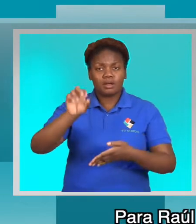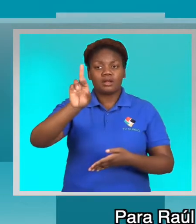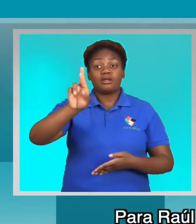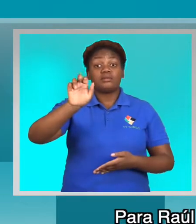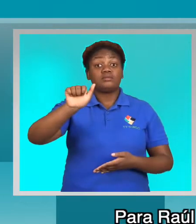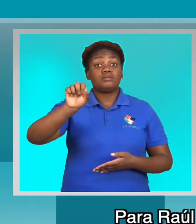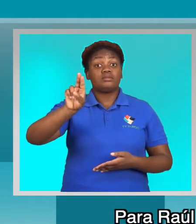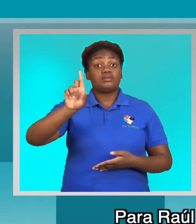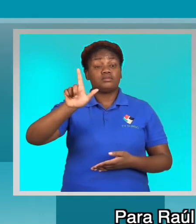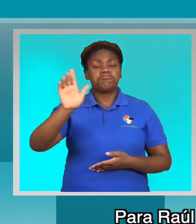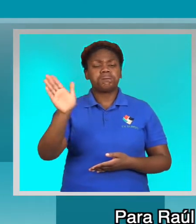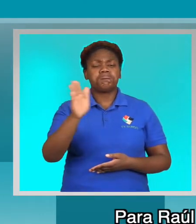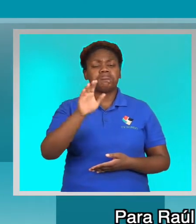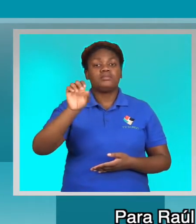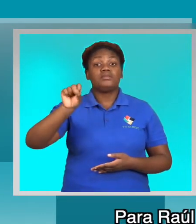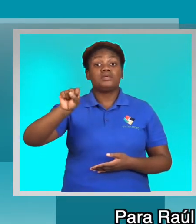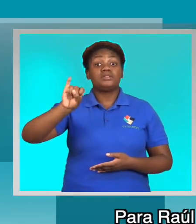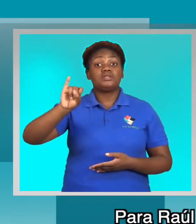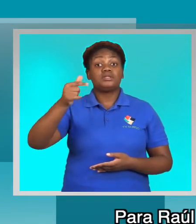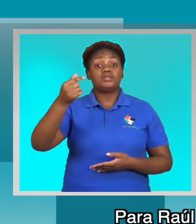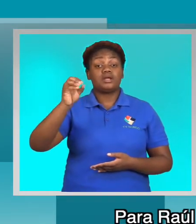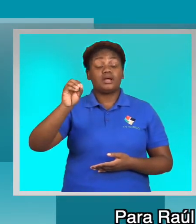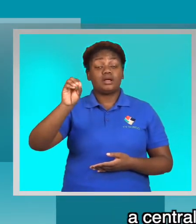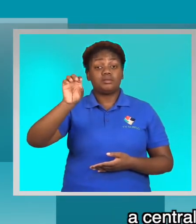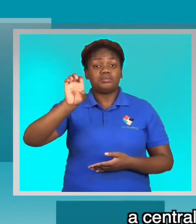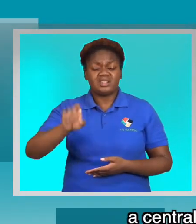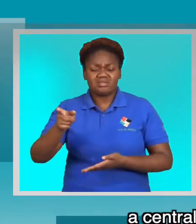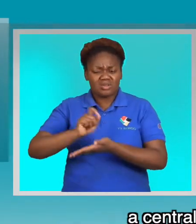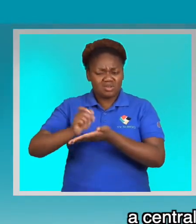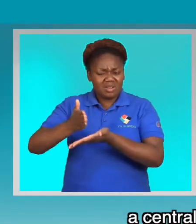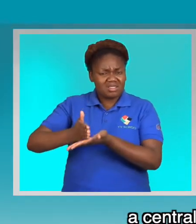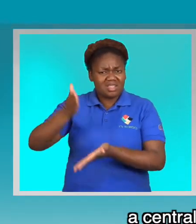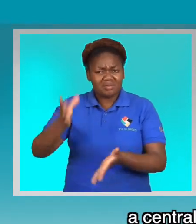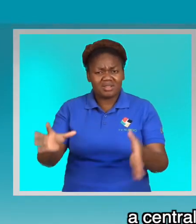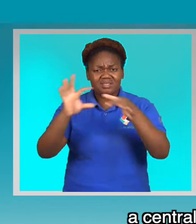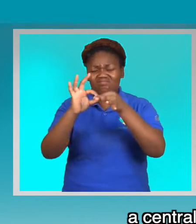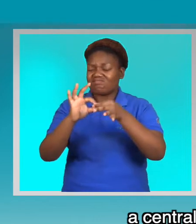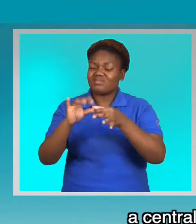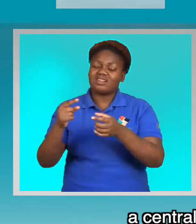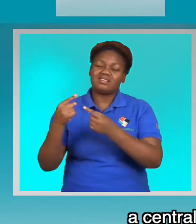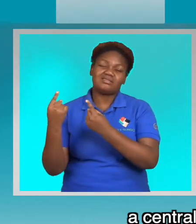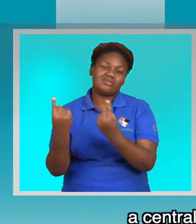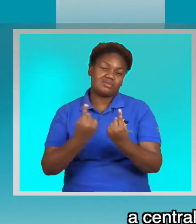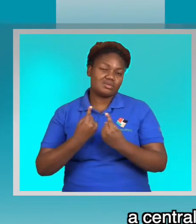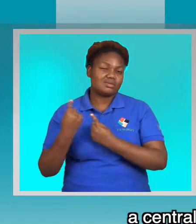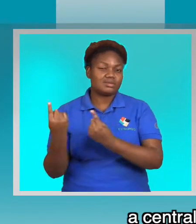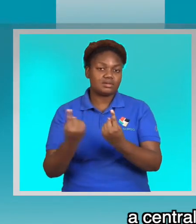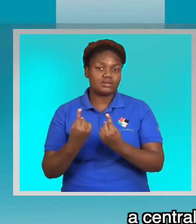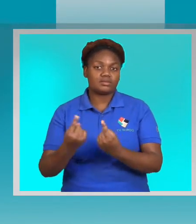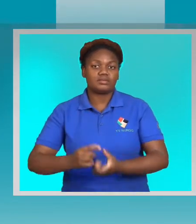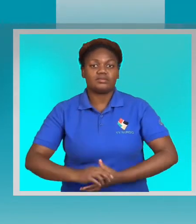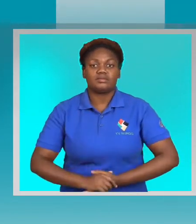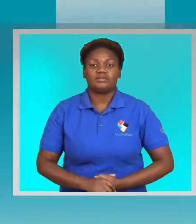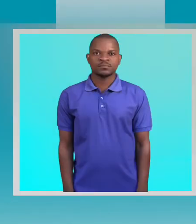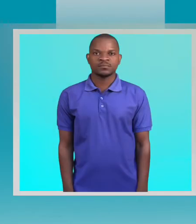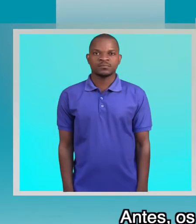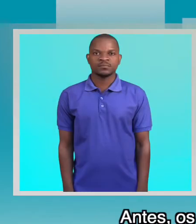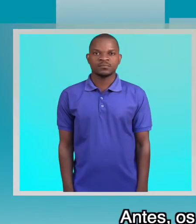professor na Escola Primária Completa de Inhamismo, a centralização dos exames pode estar na origem desta situação.